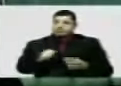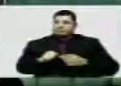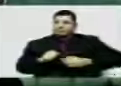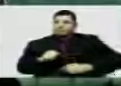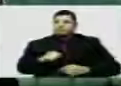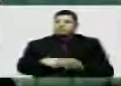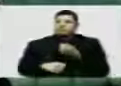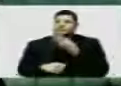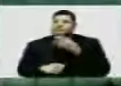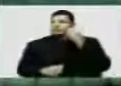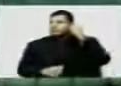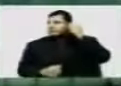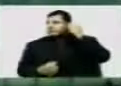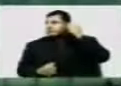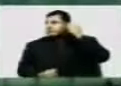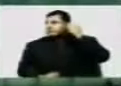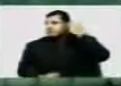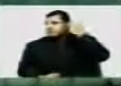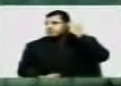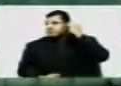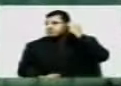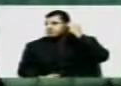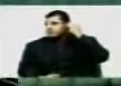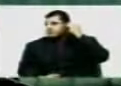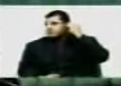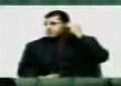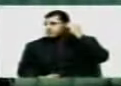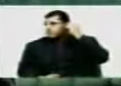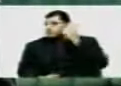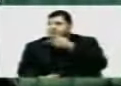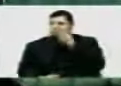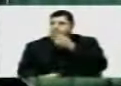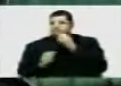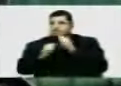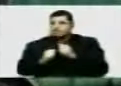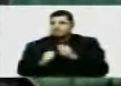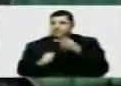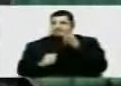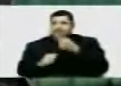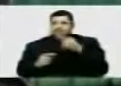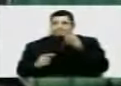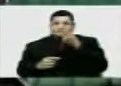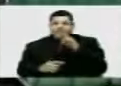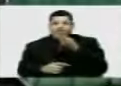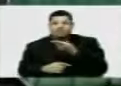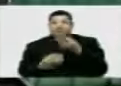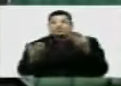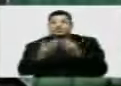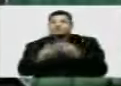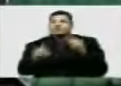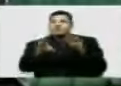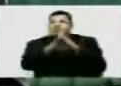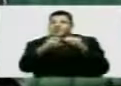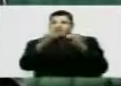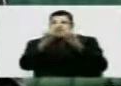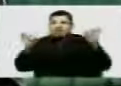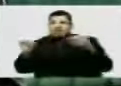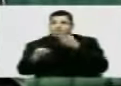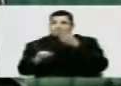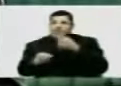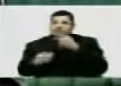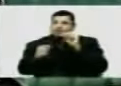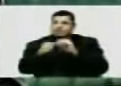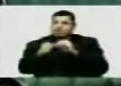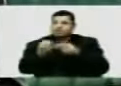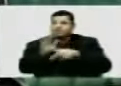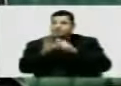Deputado Marcelo Ramos, abri mão do meu tempo, inclusive, para que Vossa Excelência possa concluir o seu pronunciamento. É na mesma linha do pronunciamento